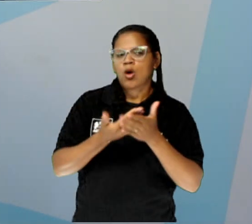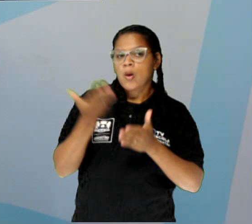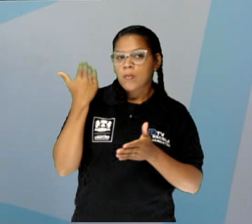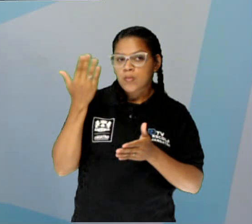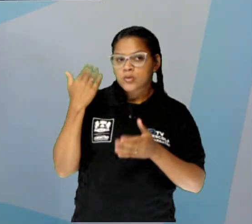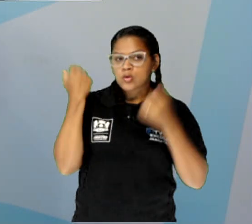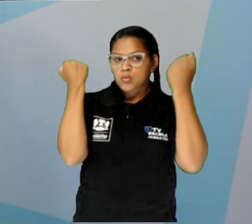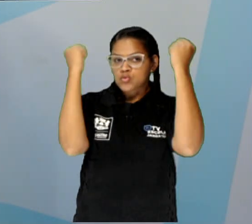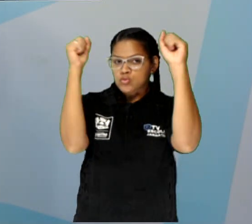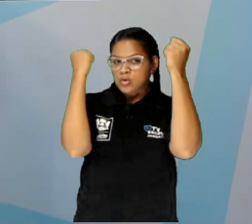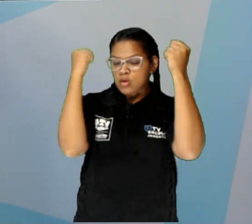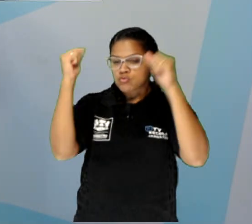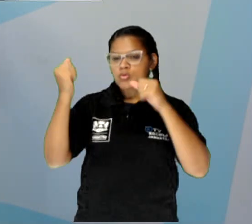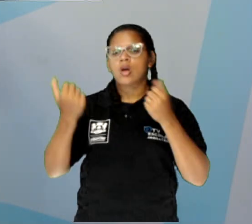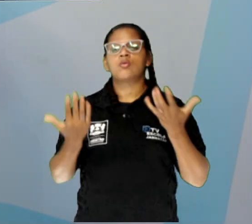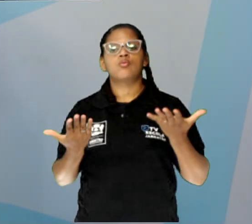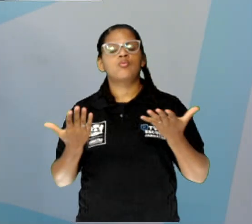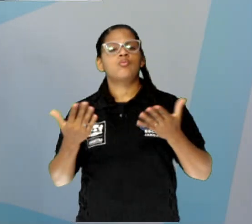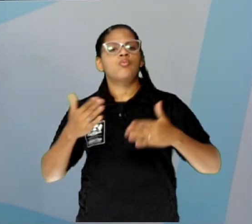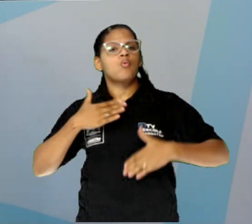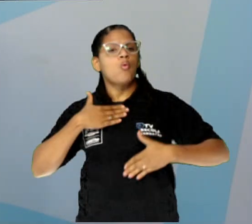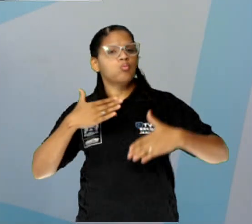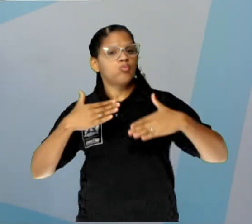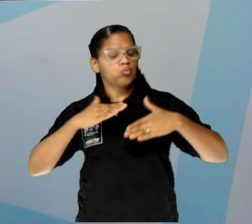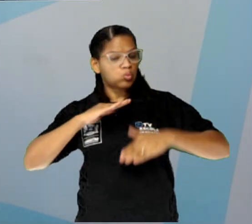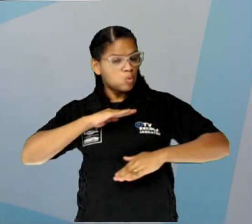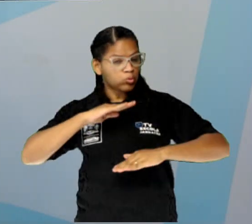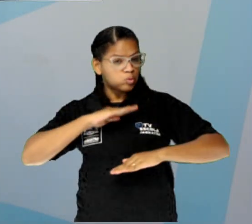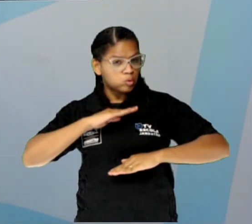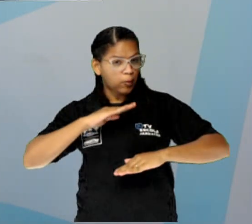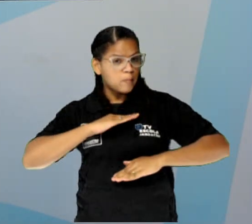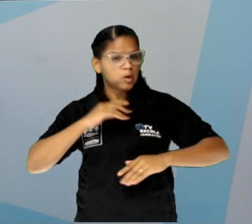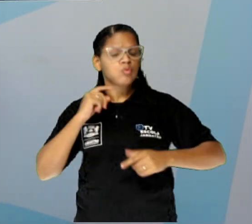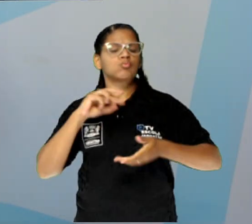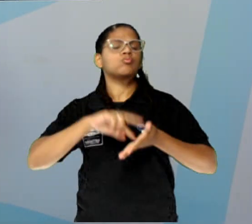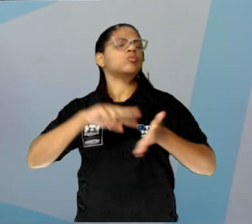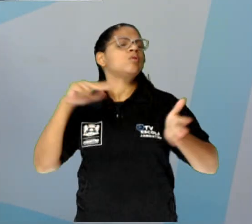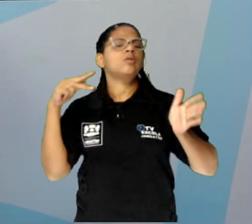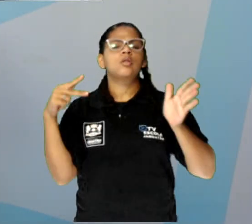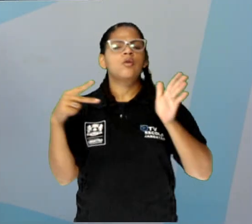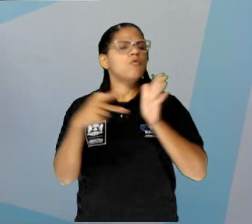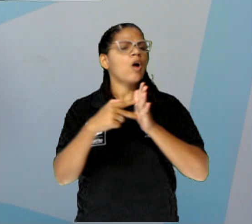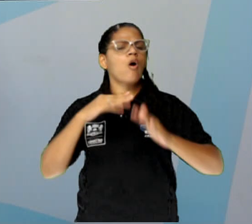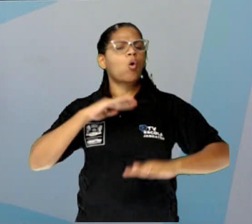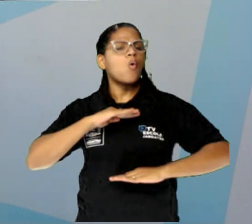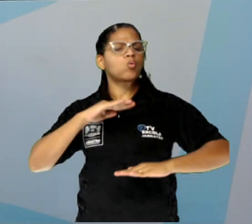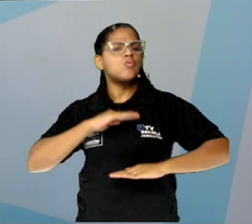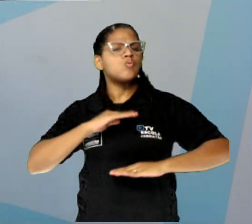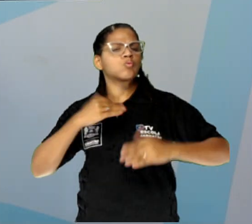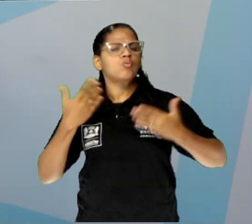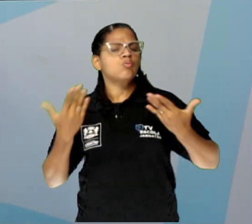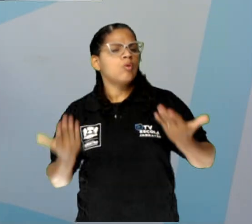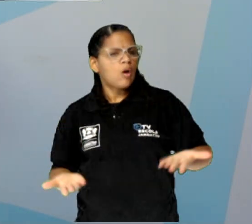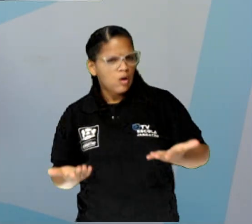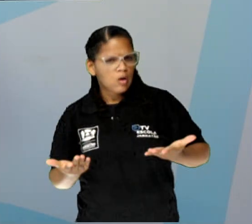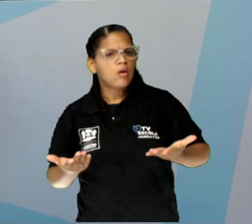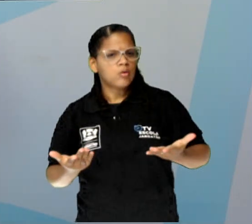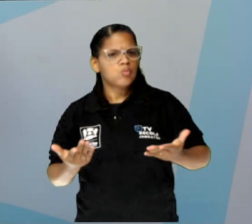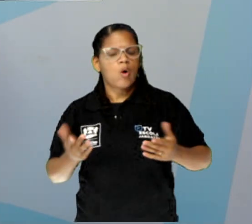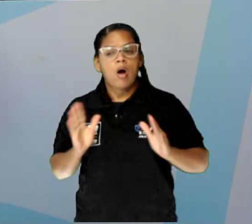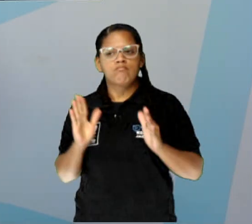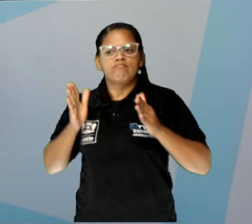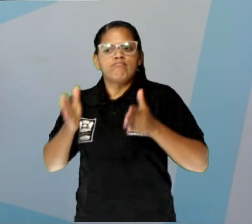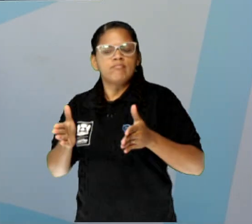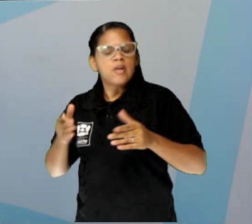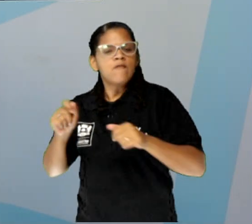ginástica do condicionamento. Aprendemos um pouquinho o que era esse conceito de ser condicionado a fazer algum exercício,